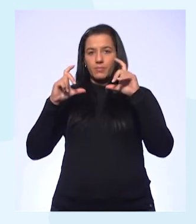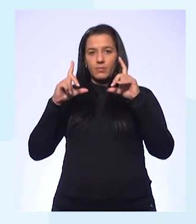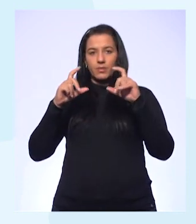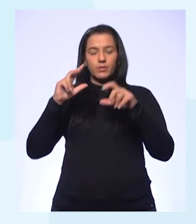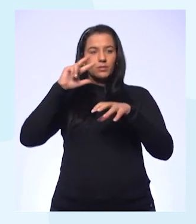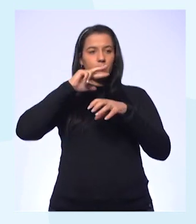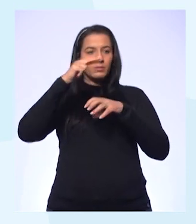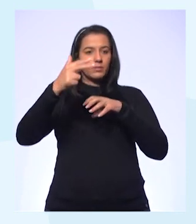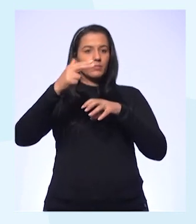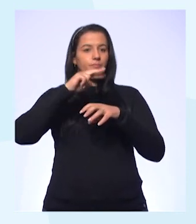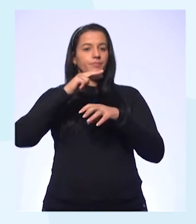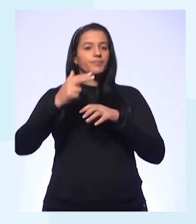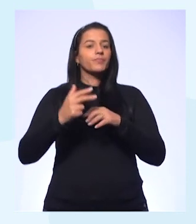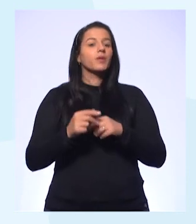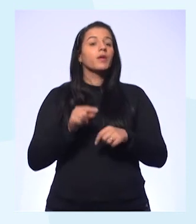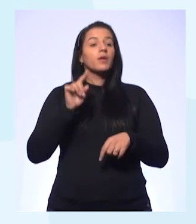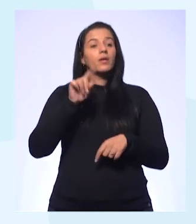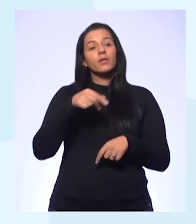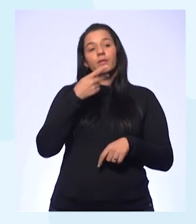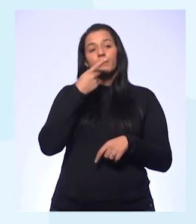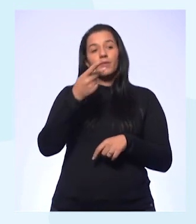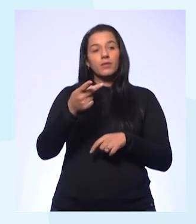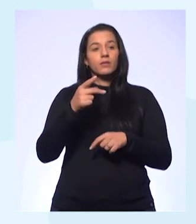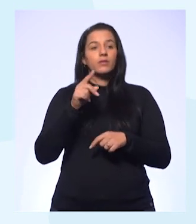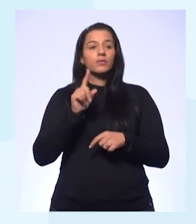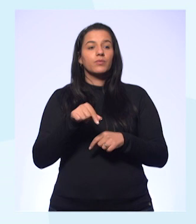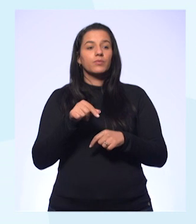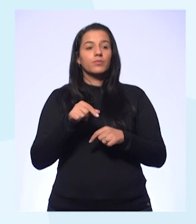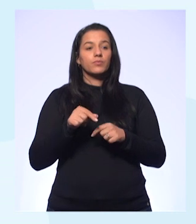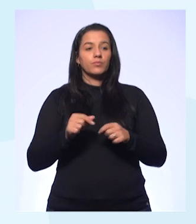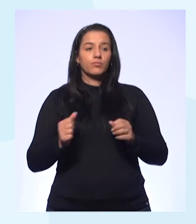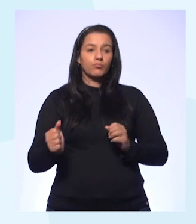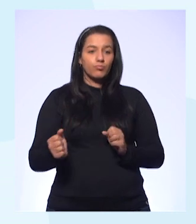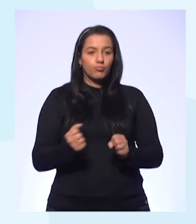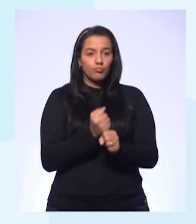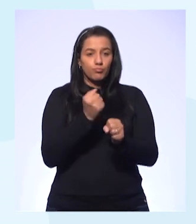possui eclusas. Eclusas são aqueles elevadores, né, porque quando